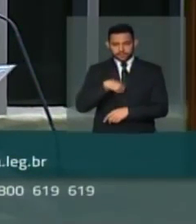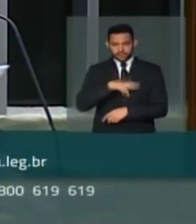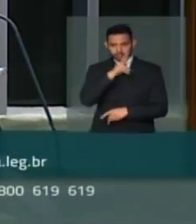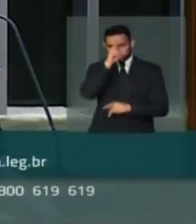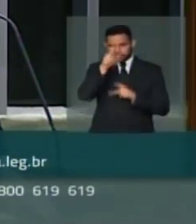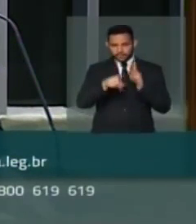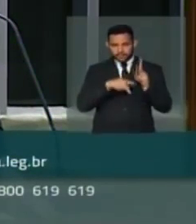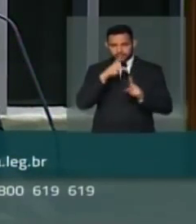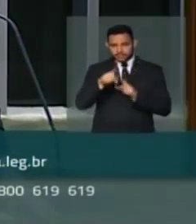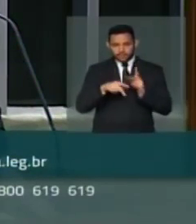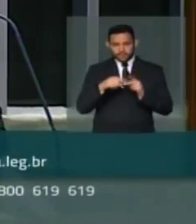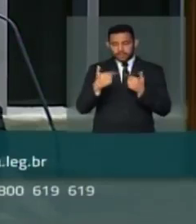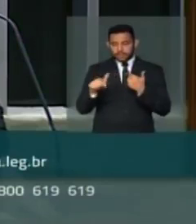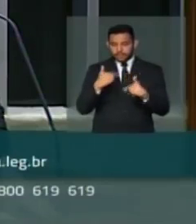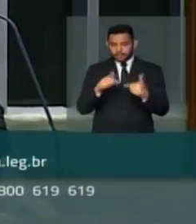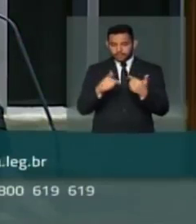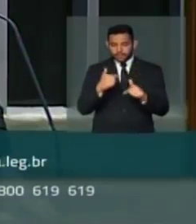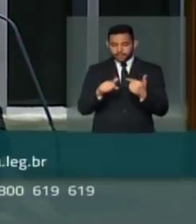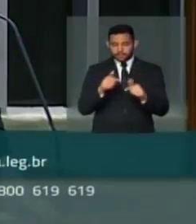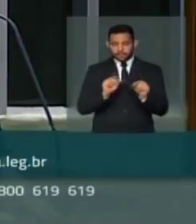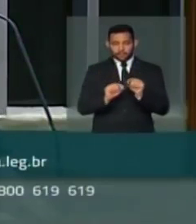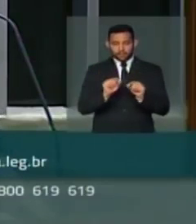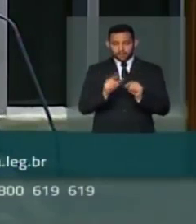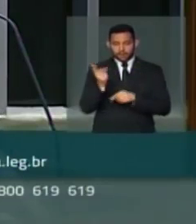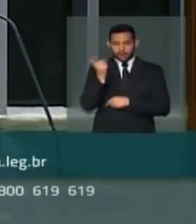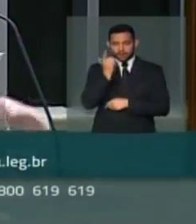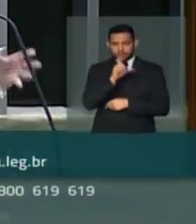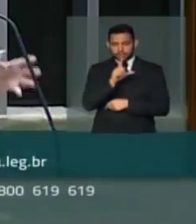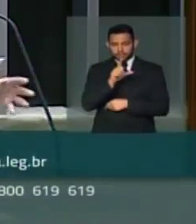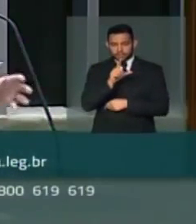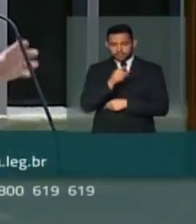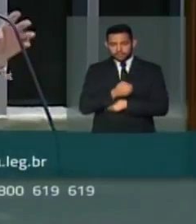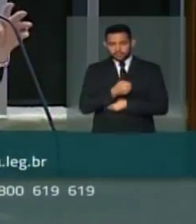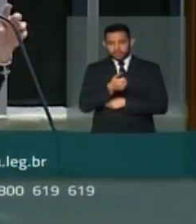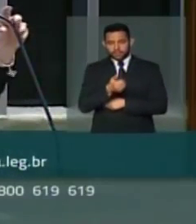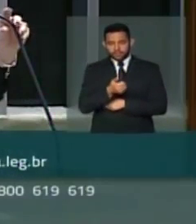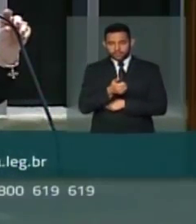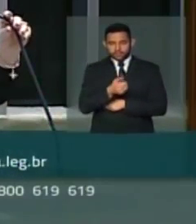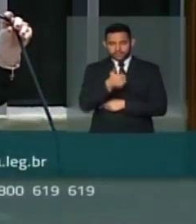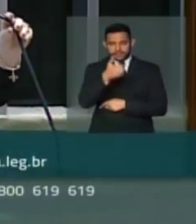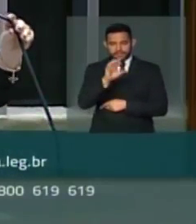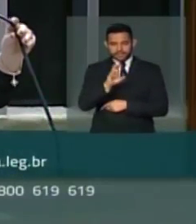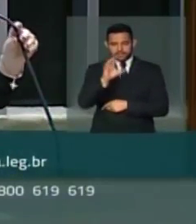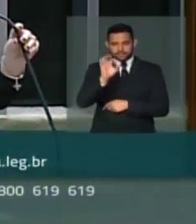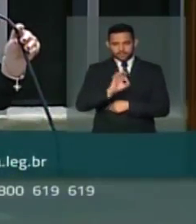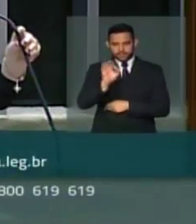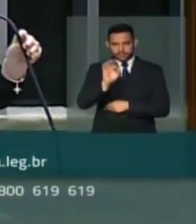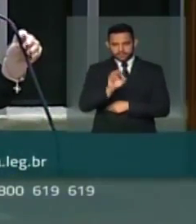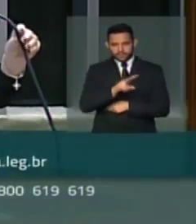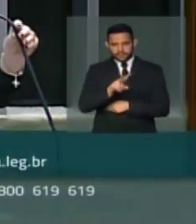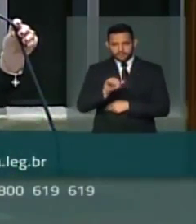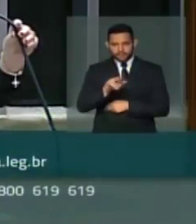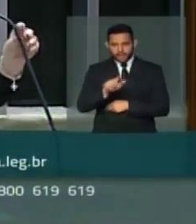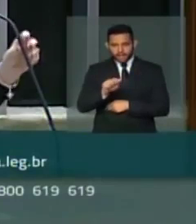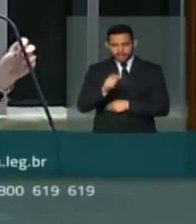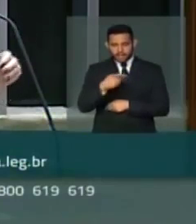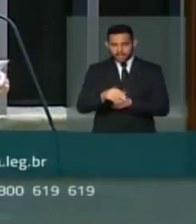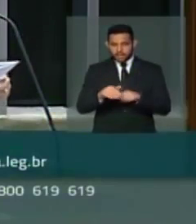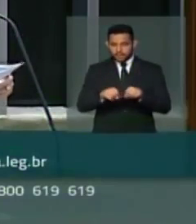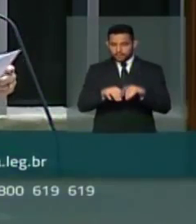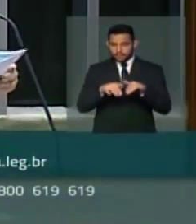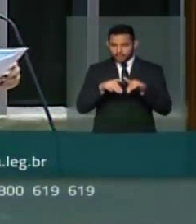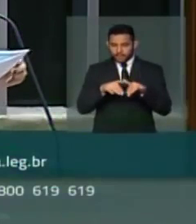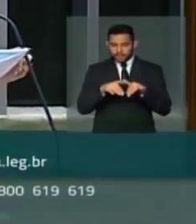população, estamos trabalhando para garantirmos pelo menos 15% das vagas neste